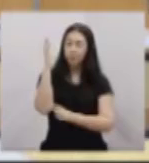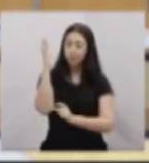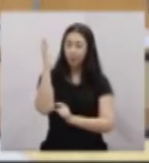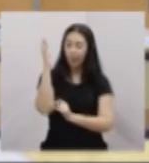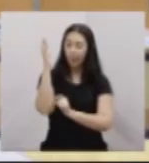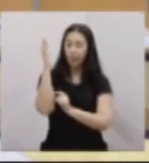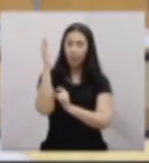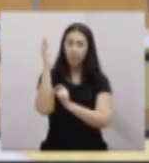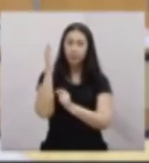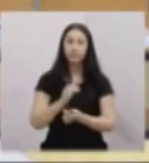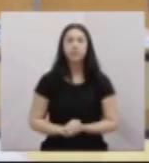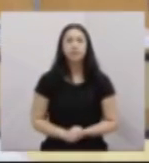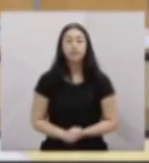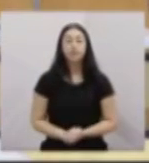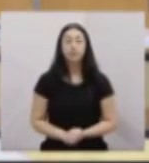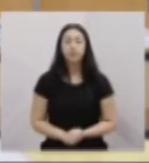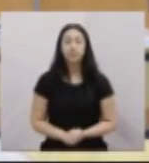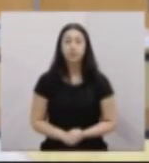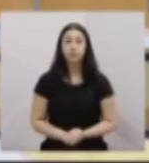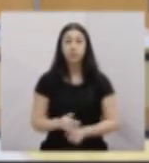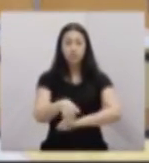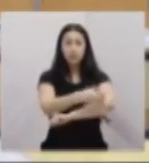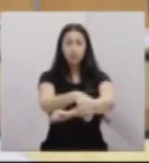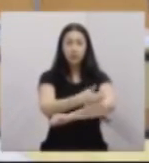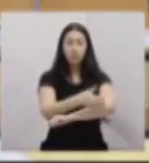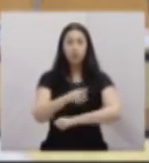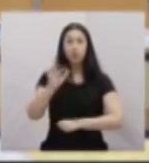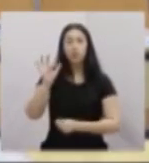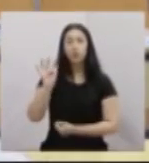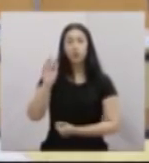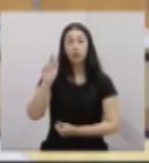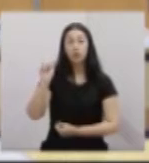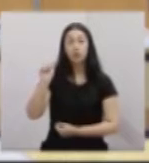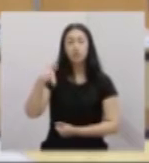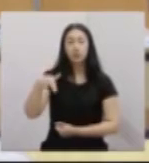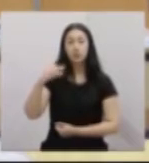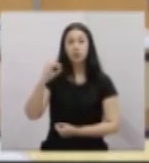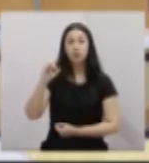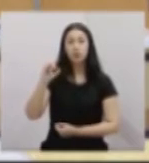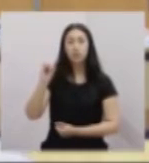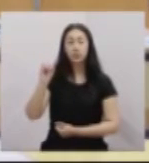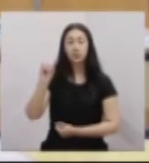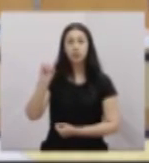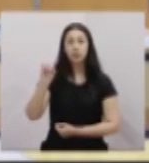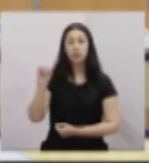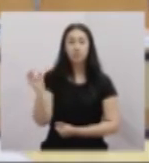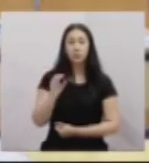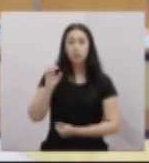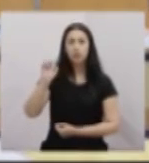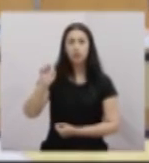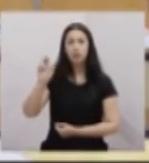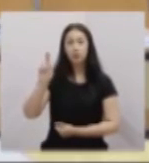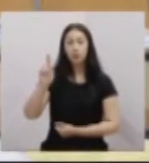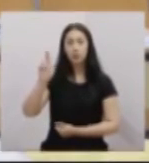em suas bases, na estrada Francisco Eugênio Azevedo, Chico Bicudo, próximo ao